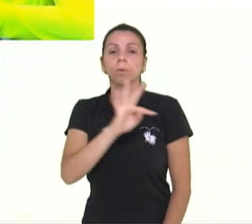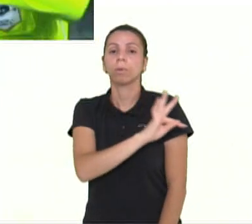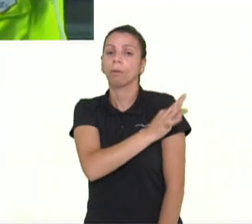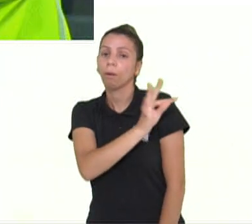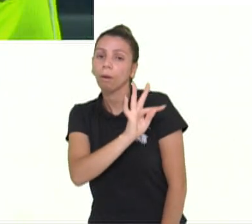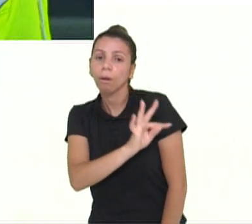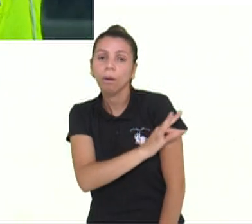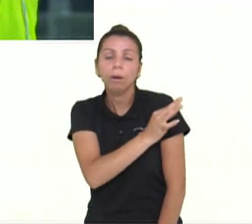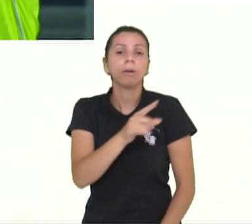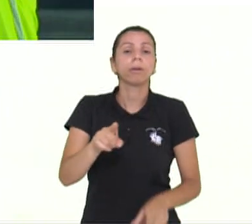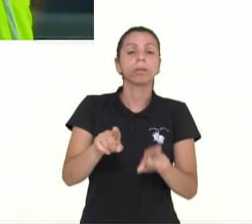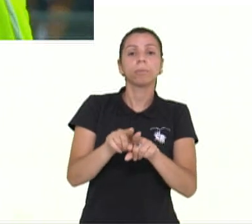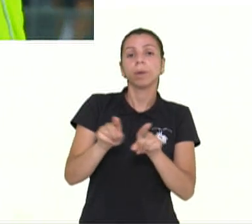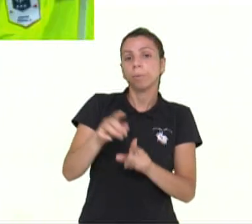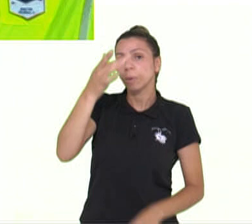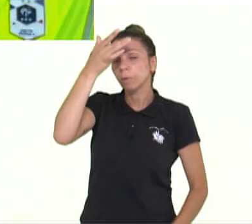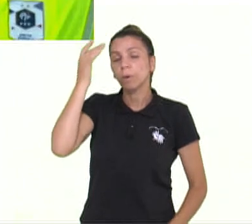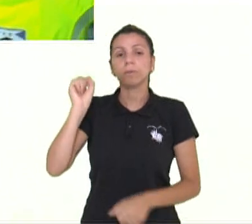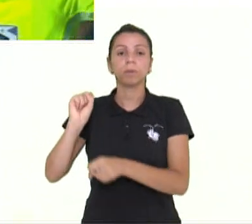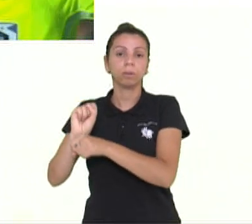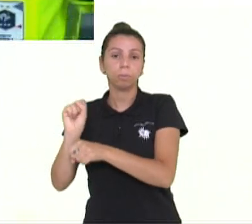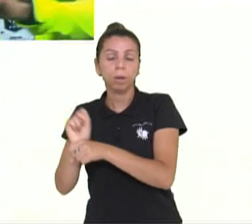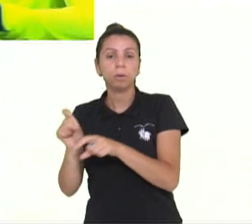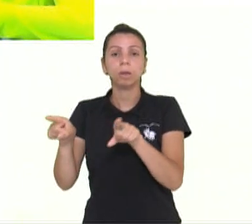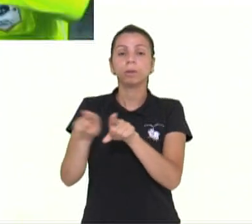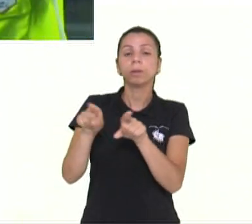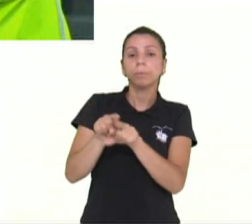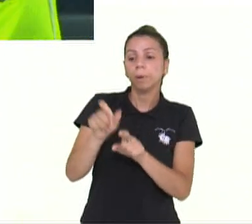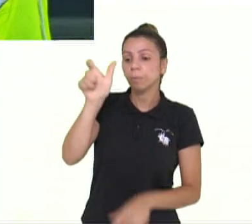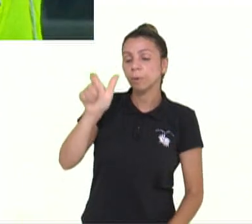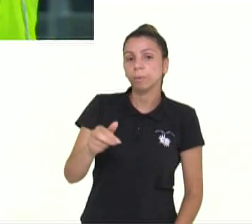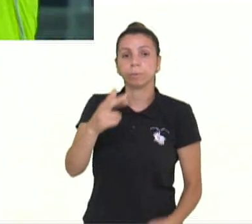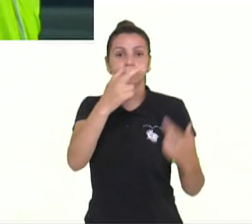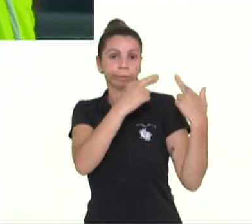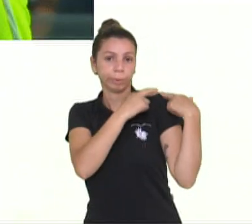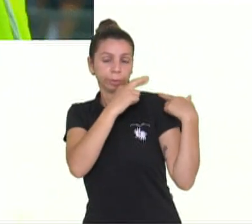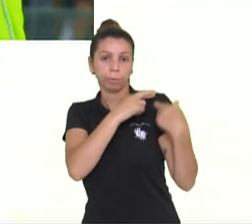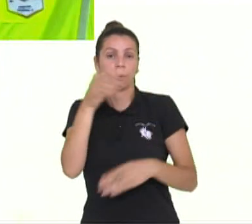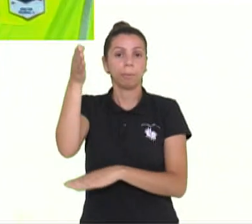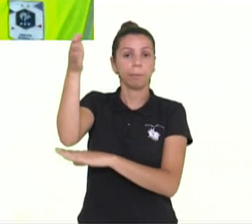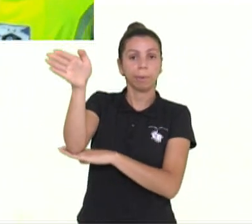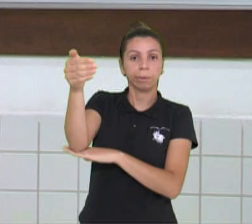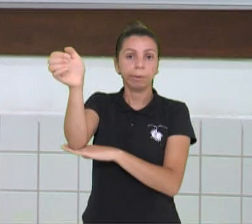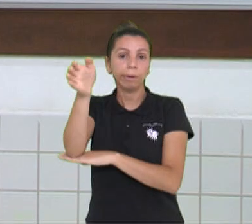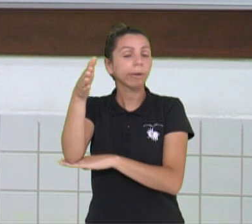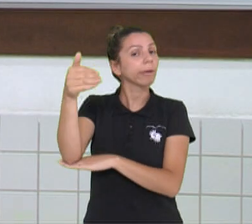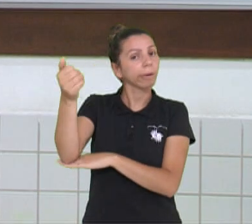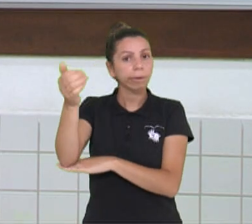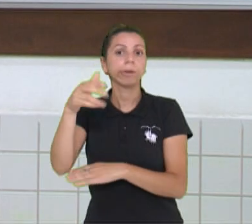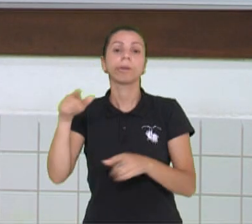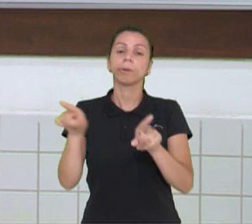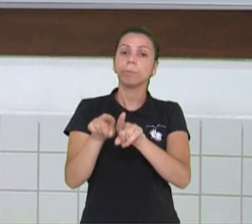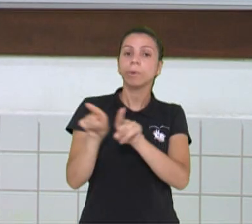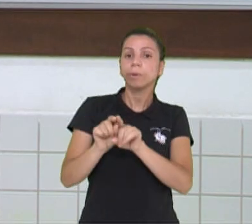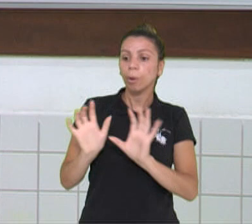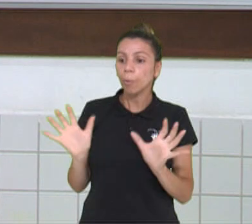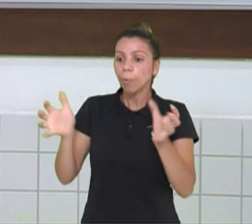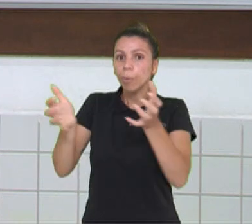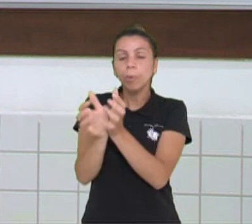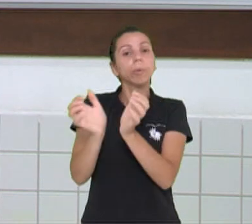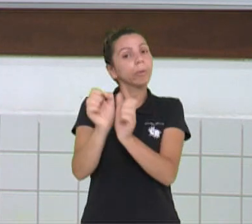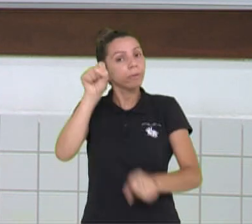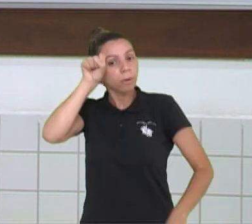técnicos, reservas, tem o bandeirinha, tem a torcida, todo mundo está ali envolvido naquele